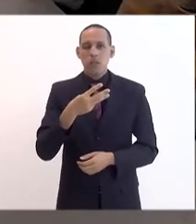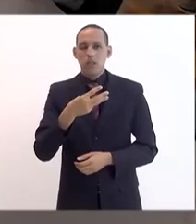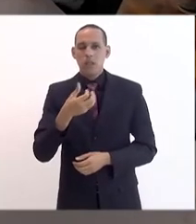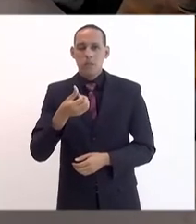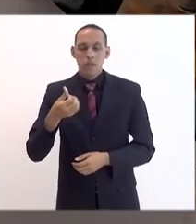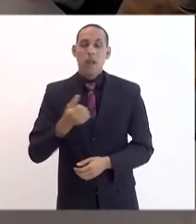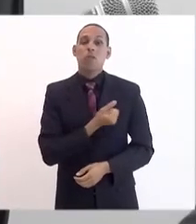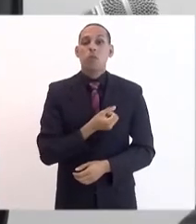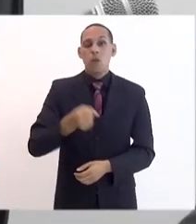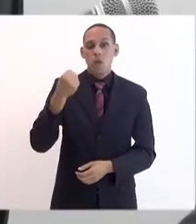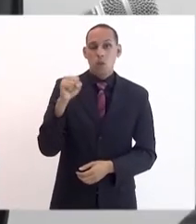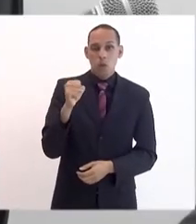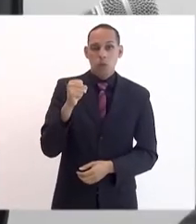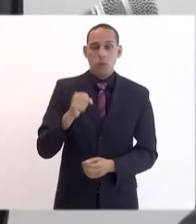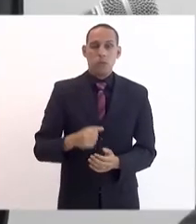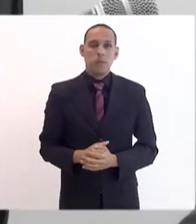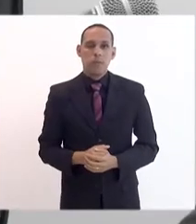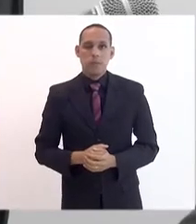8.